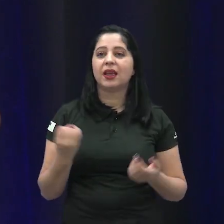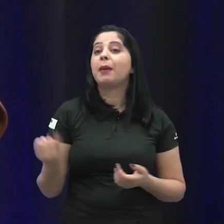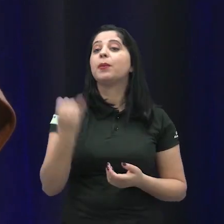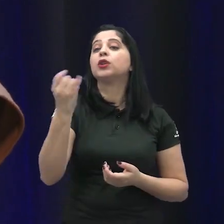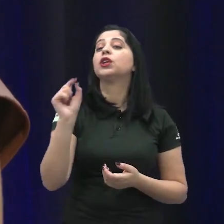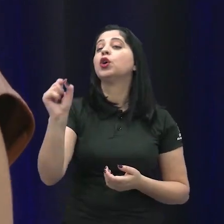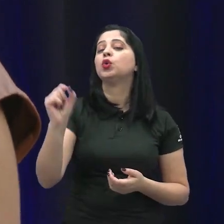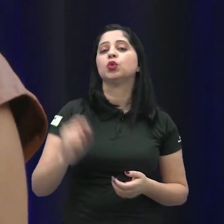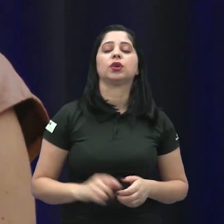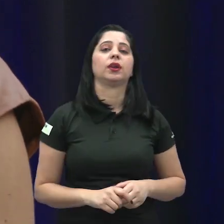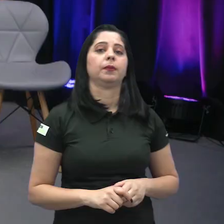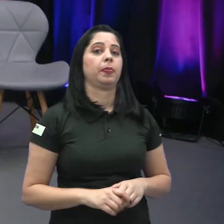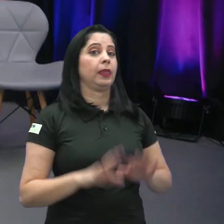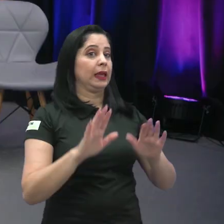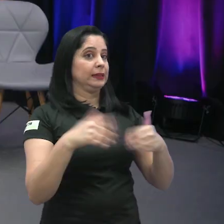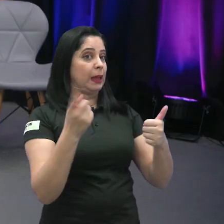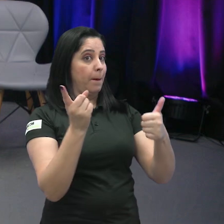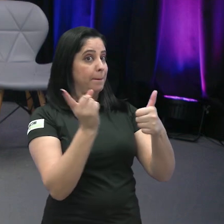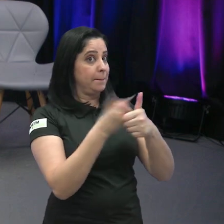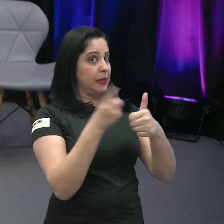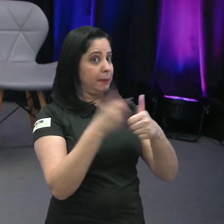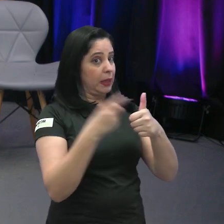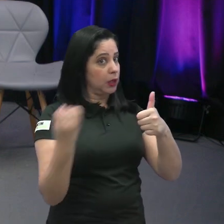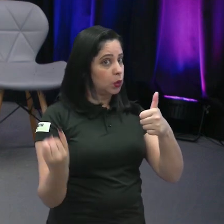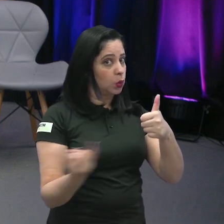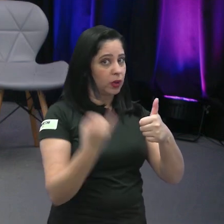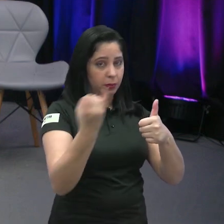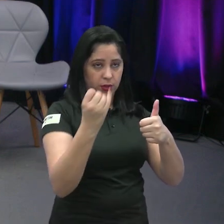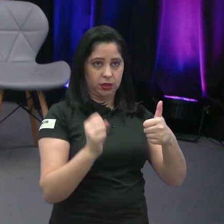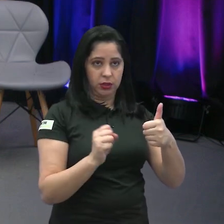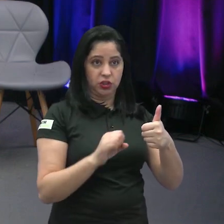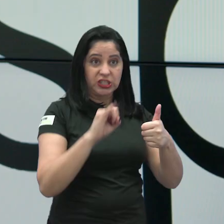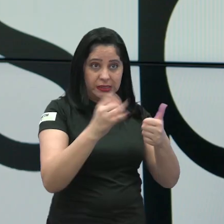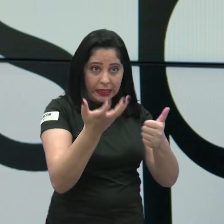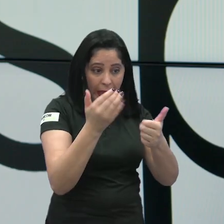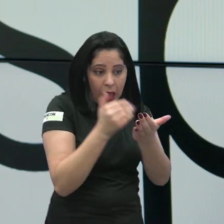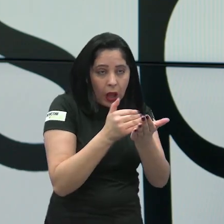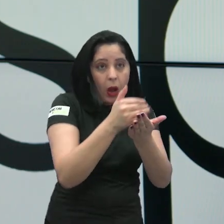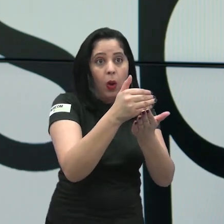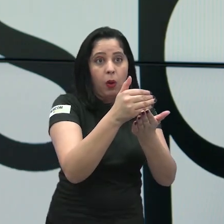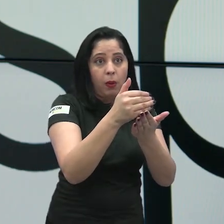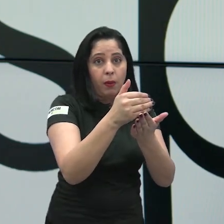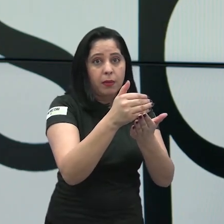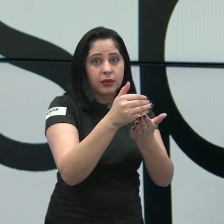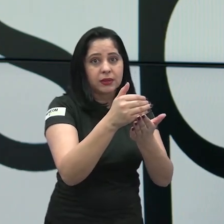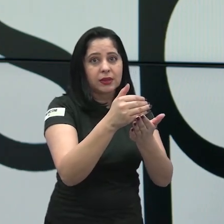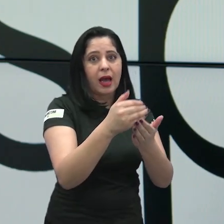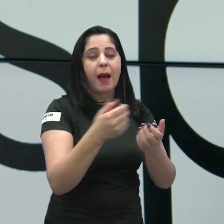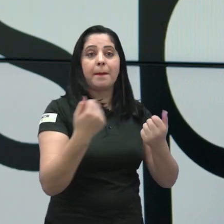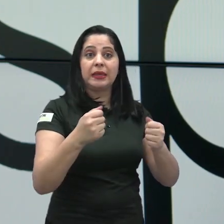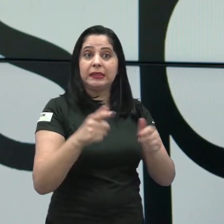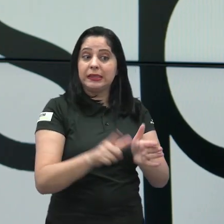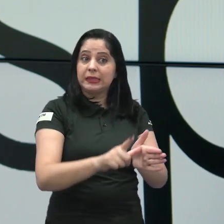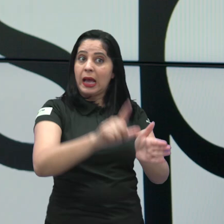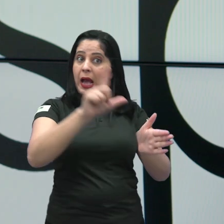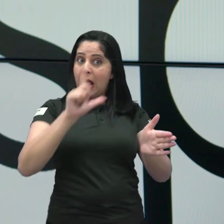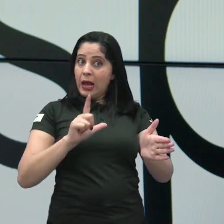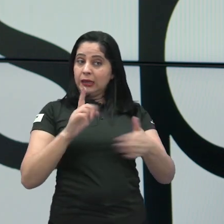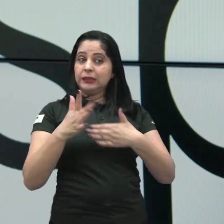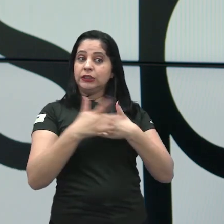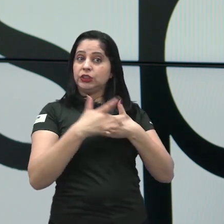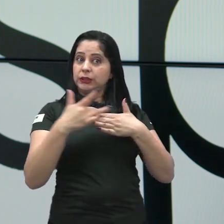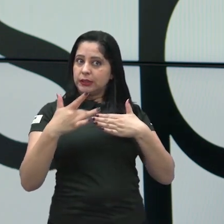quem está começando agora? Perfeito. Primeiramente, o que é importante para quem está iniciando agora, nada mais, nada menos é fazer os